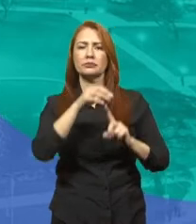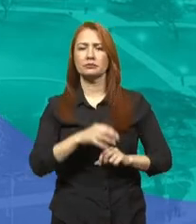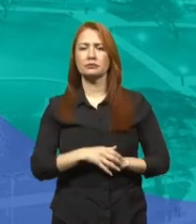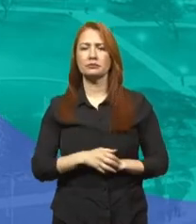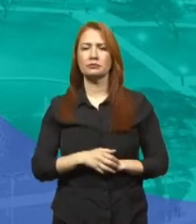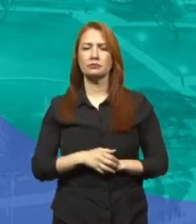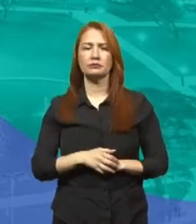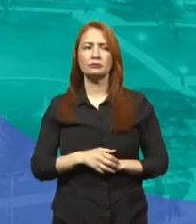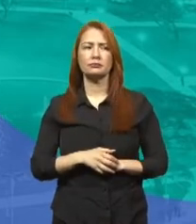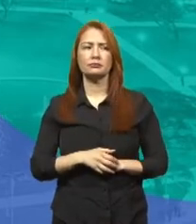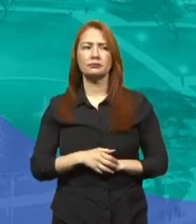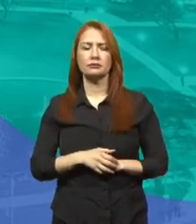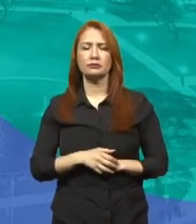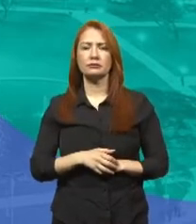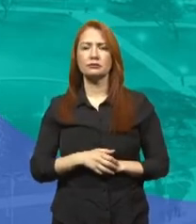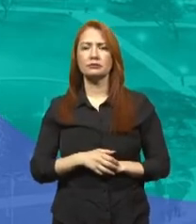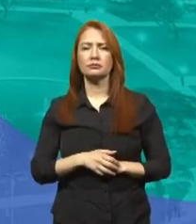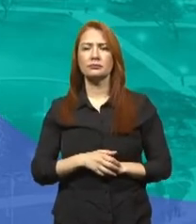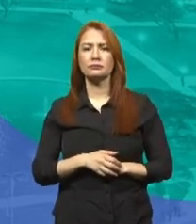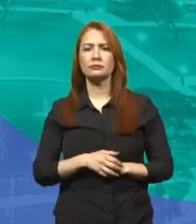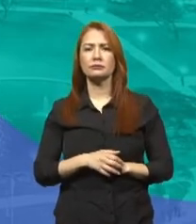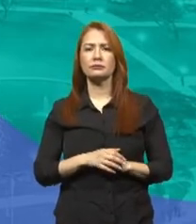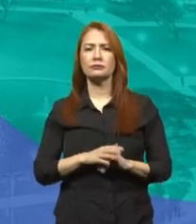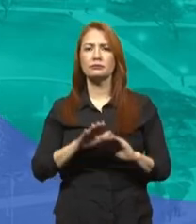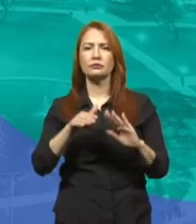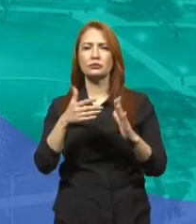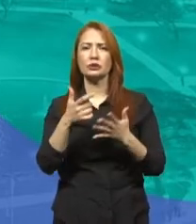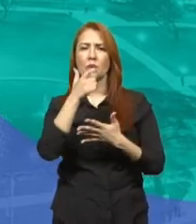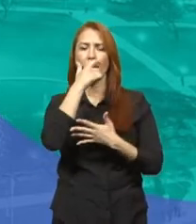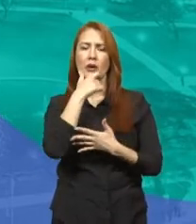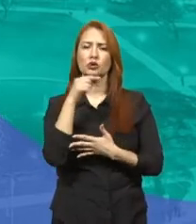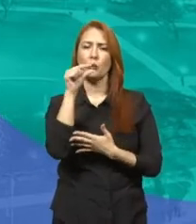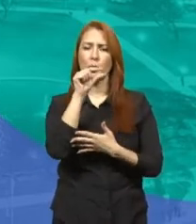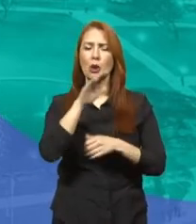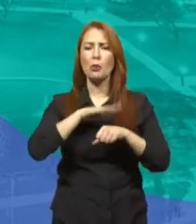Então, eu acho que um pouquinho mais de atenção